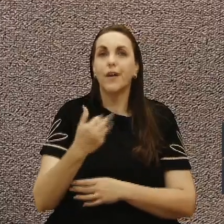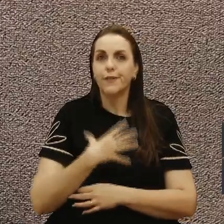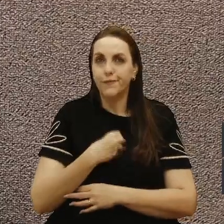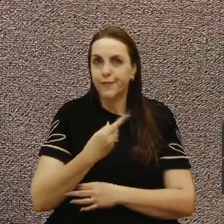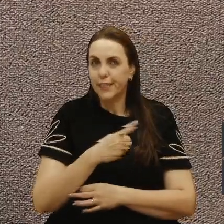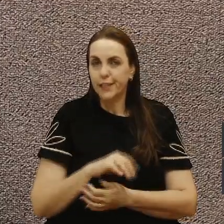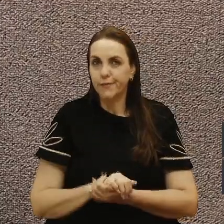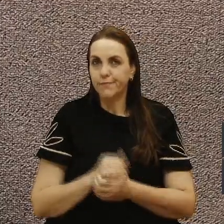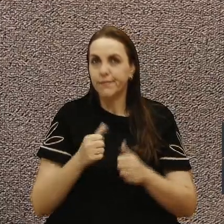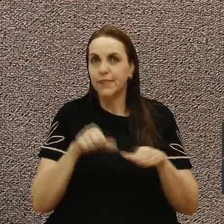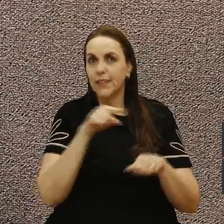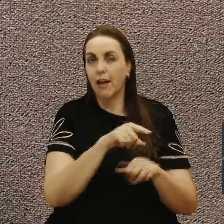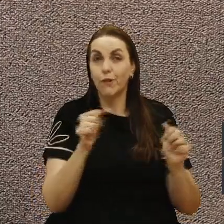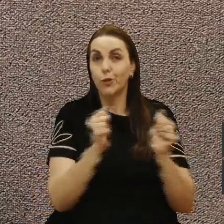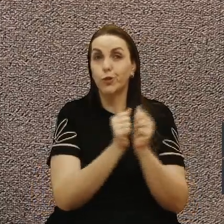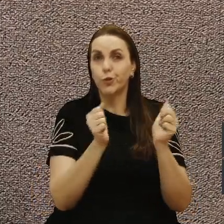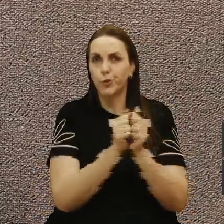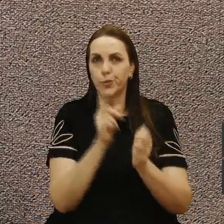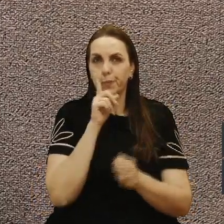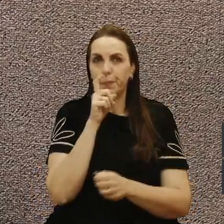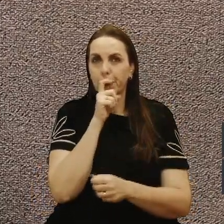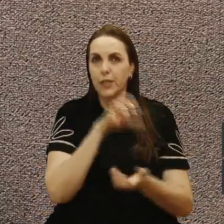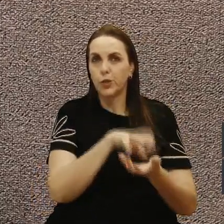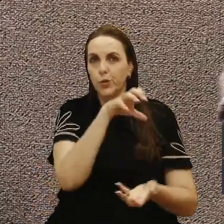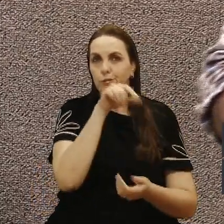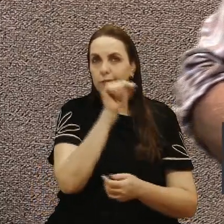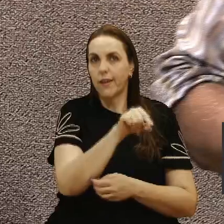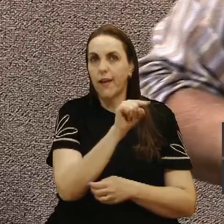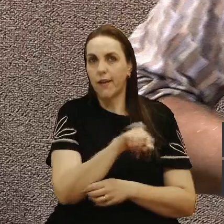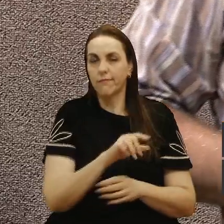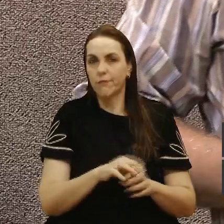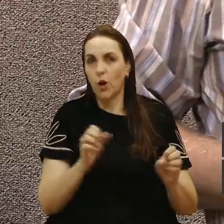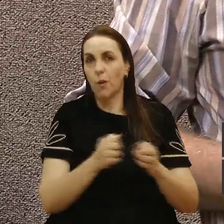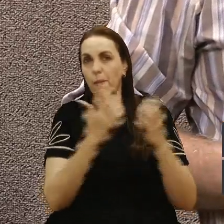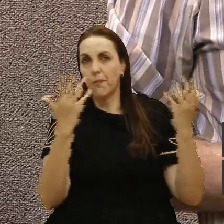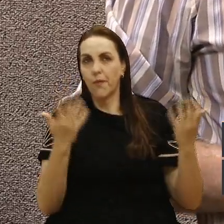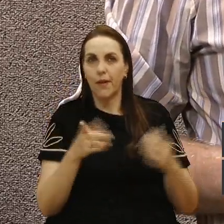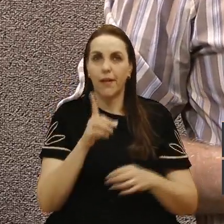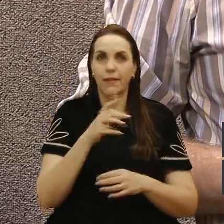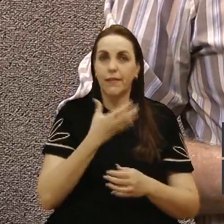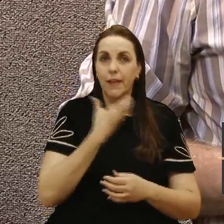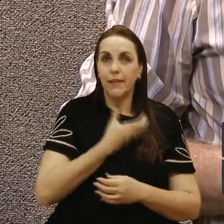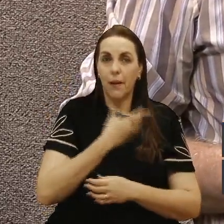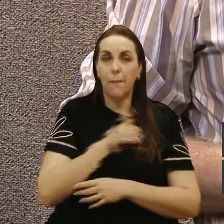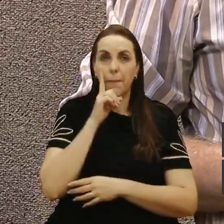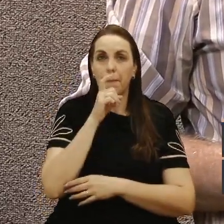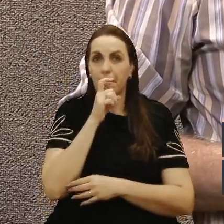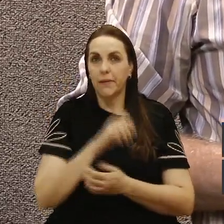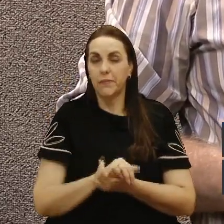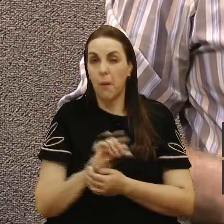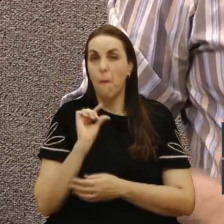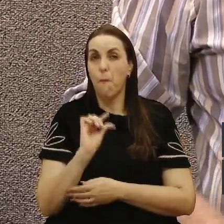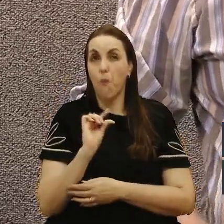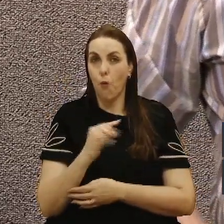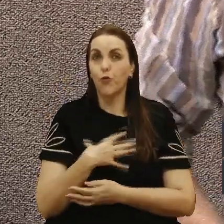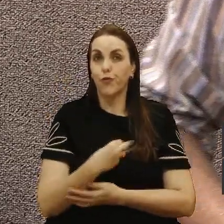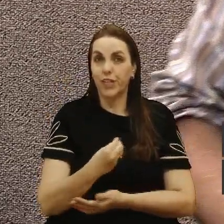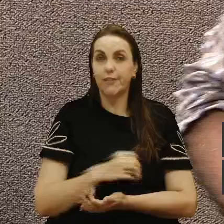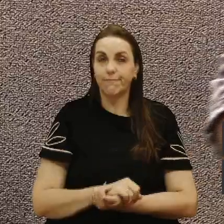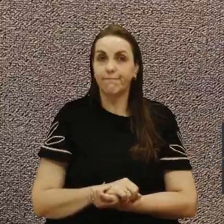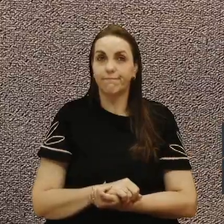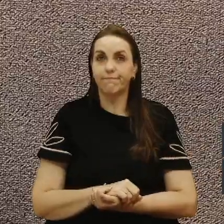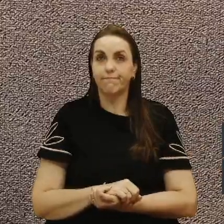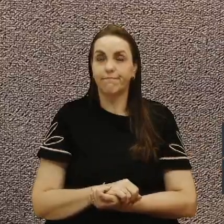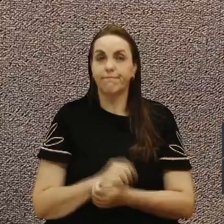Natal comemorando o Natal com seu pai e com sua mãe? Poucos filhos. Estavam lá os